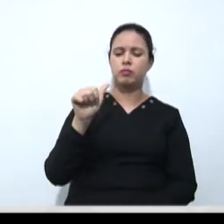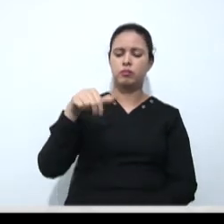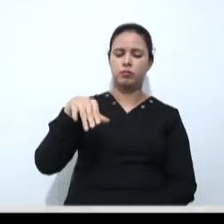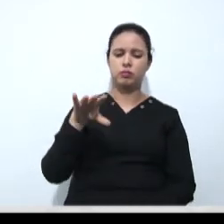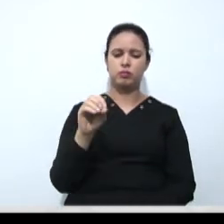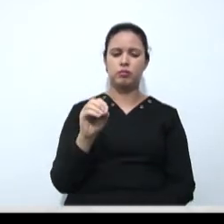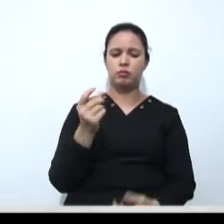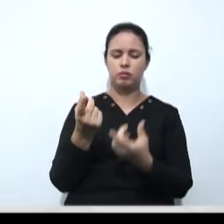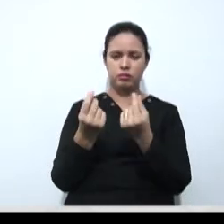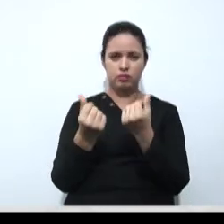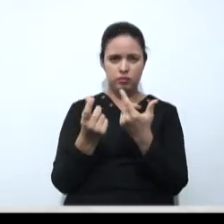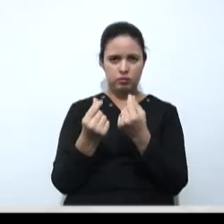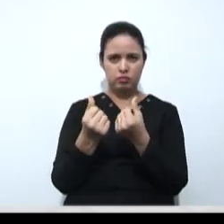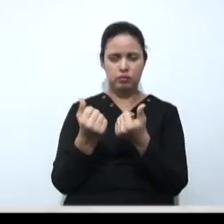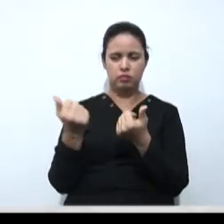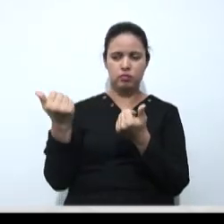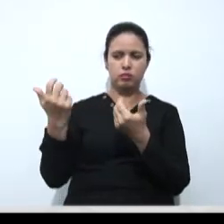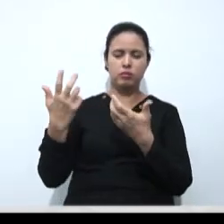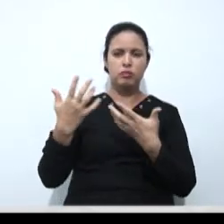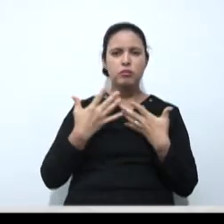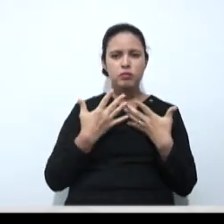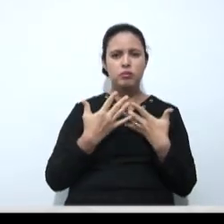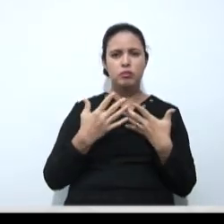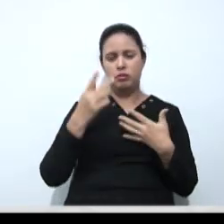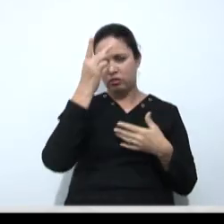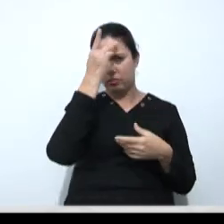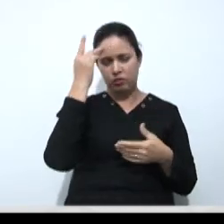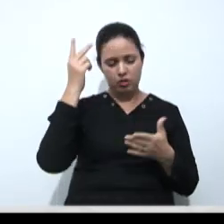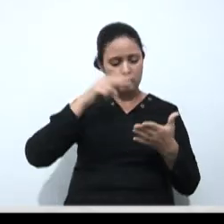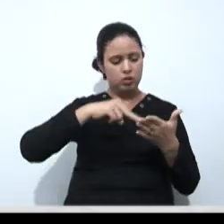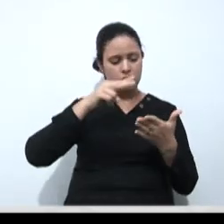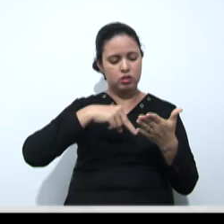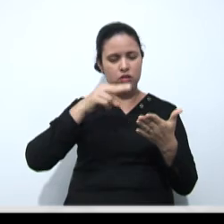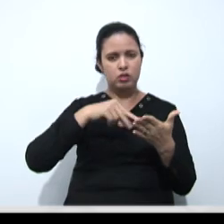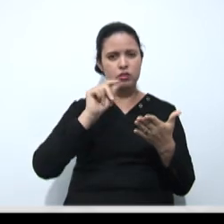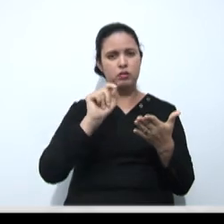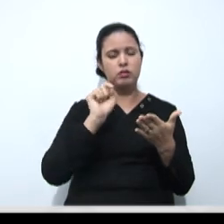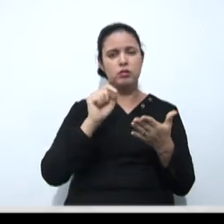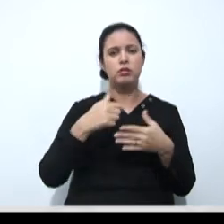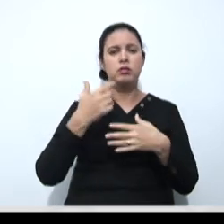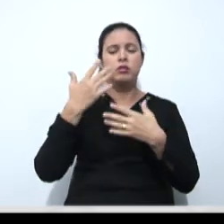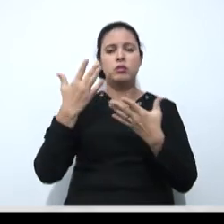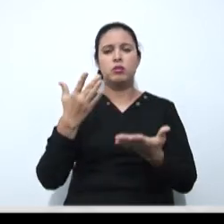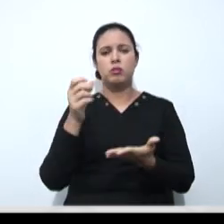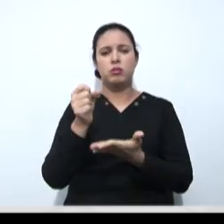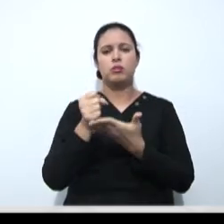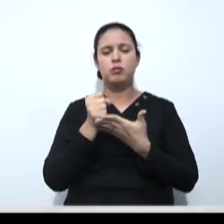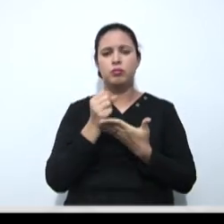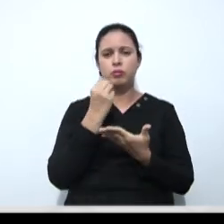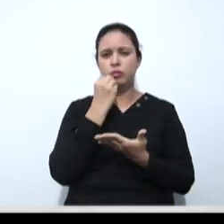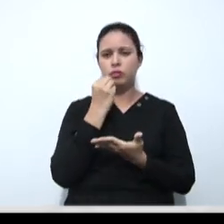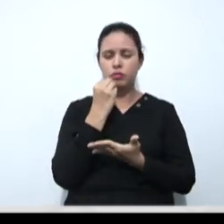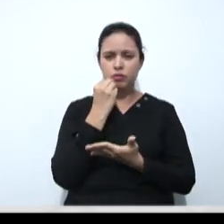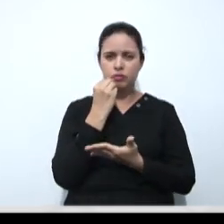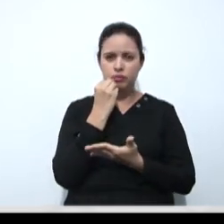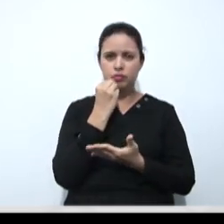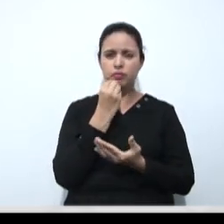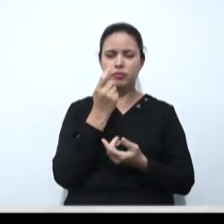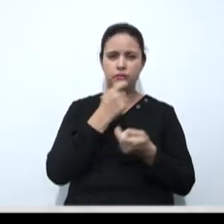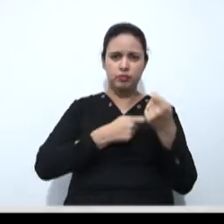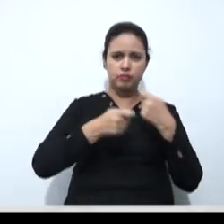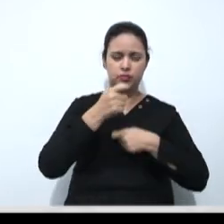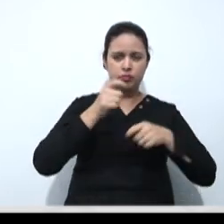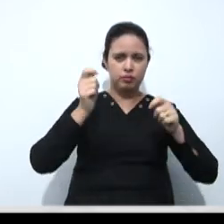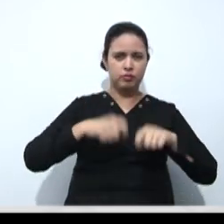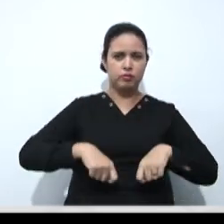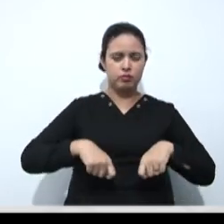vai dizer para a pessoa que está lendo o meu plano de negócio qual que é a possibilidade desse negócio dar